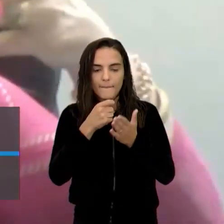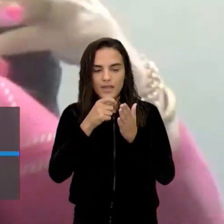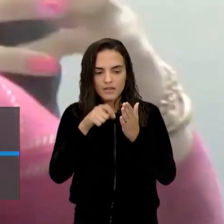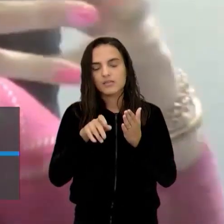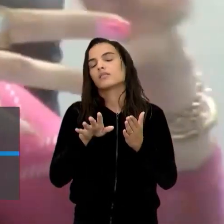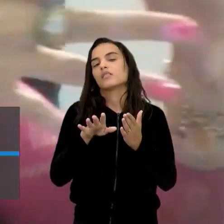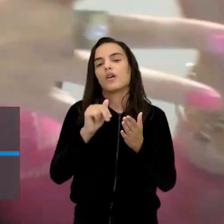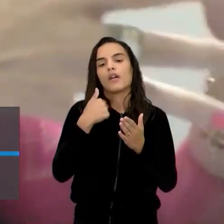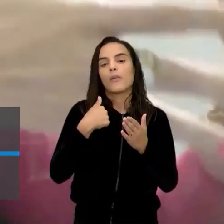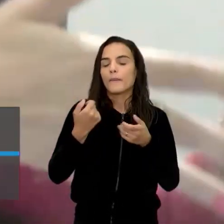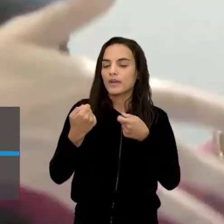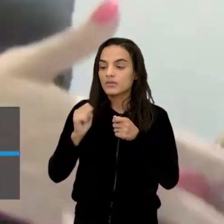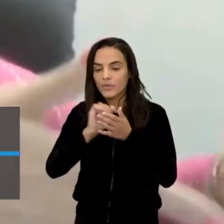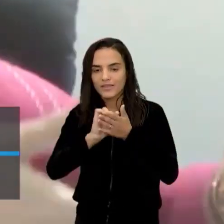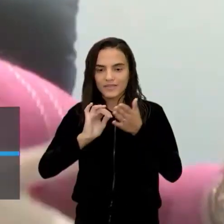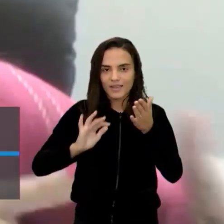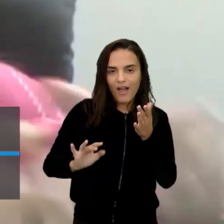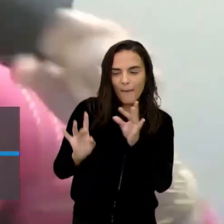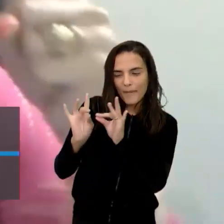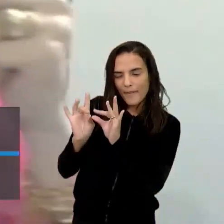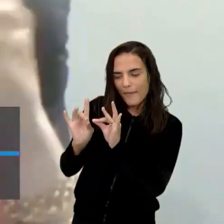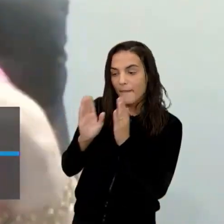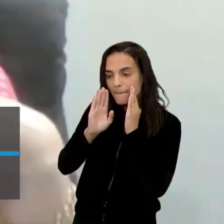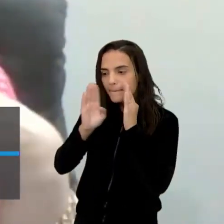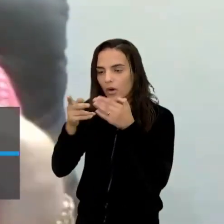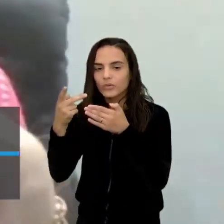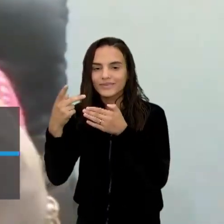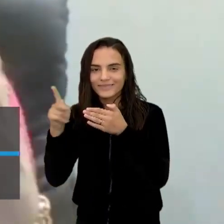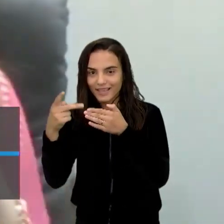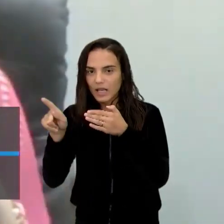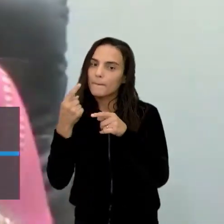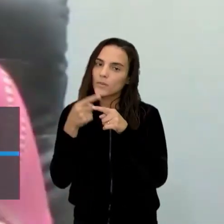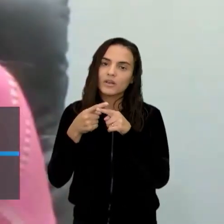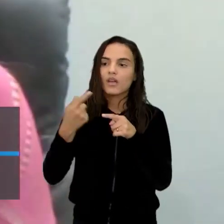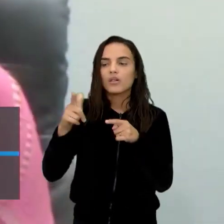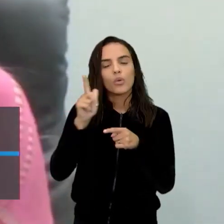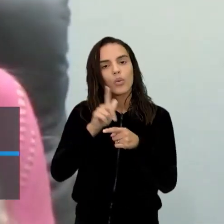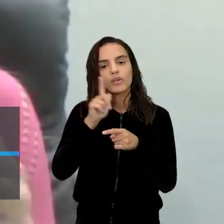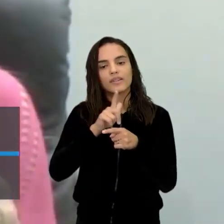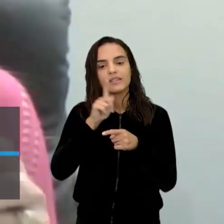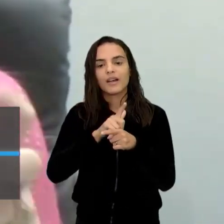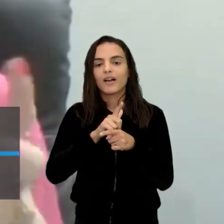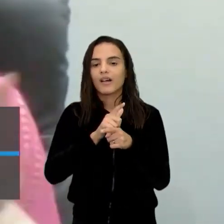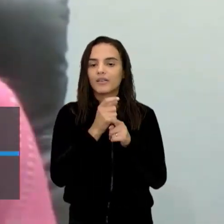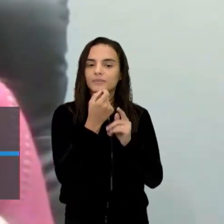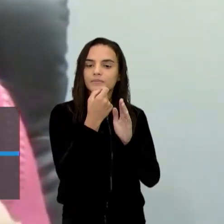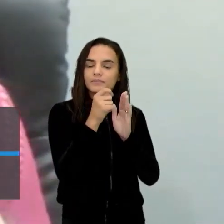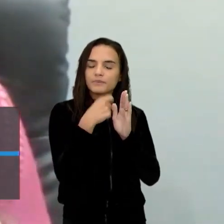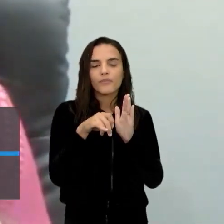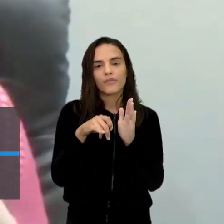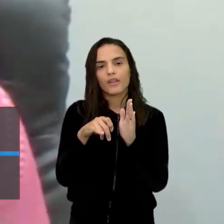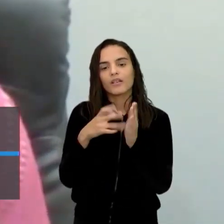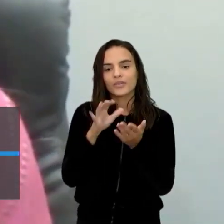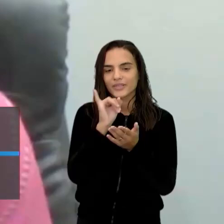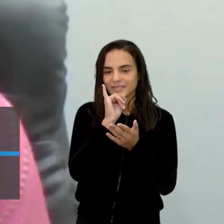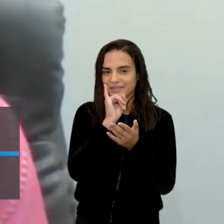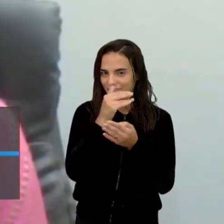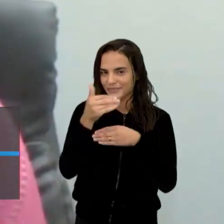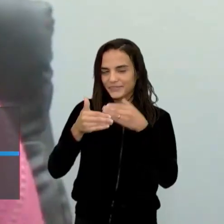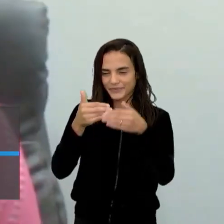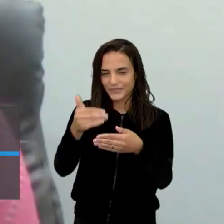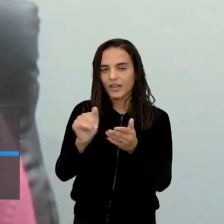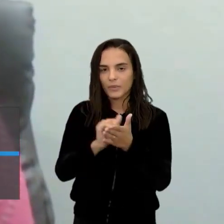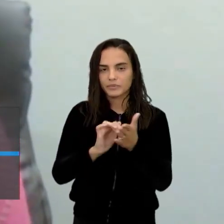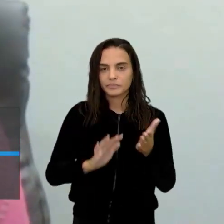de uma atividade específica para ele marcar, porque ele só consegue a apreensão palmar, e tudo eu vou dar exemplo mais para frente